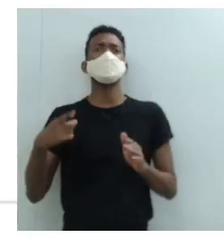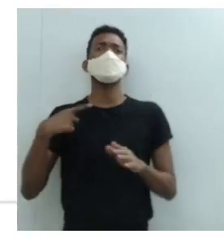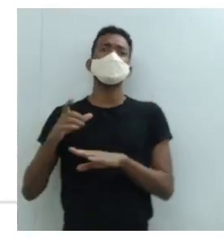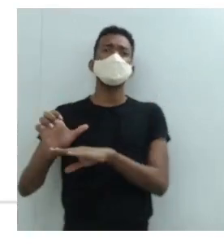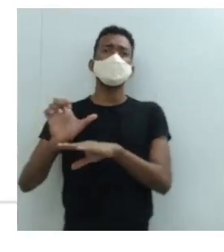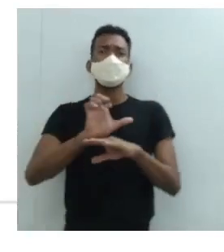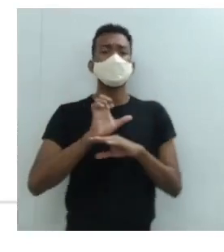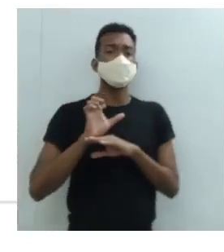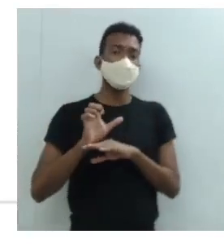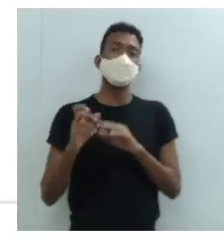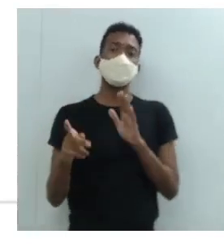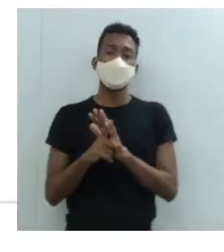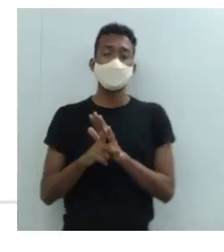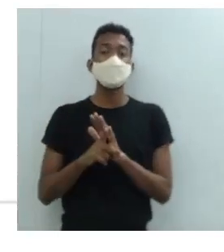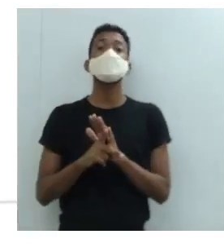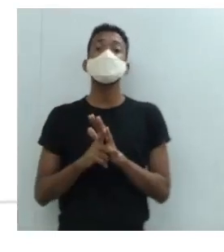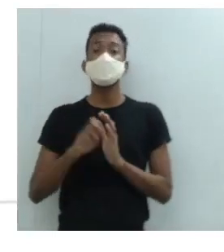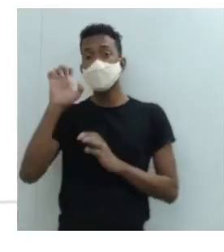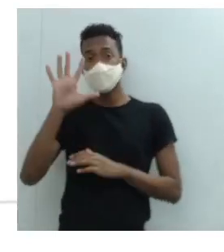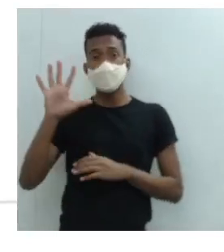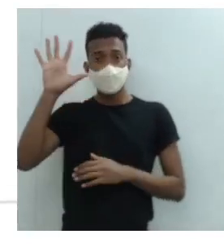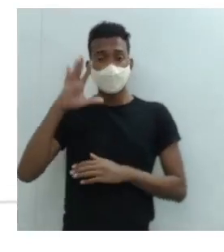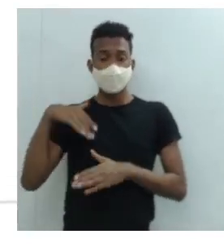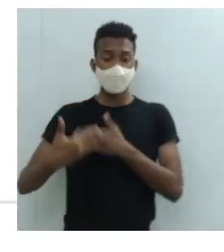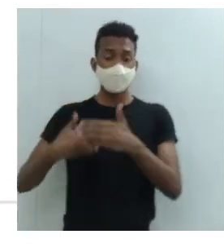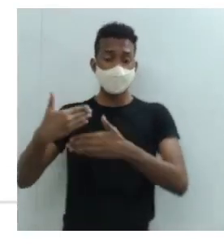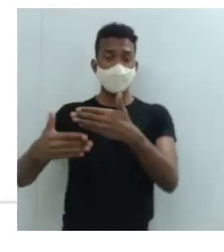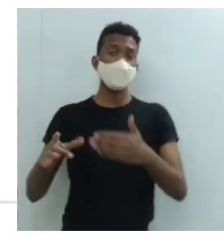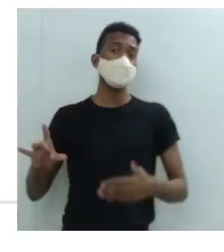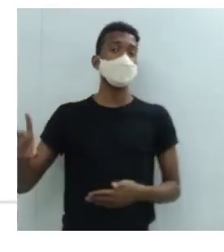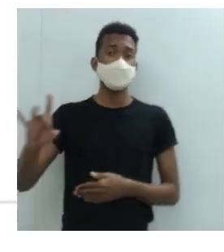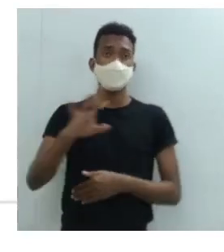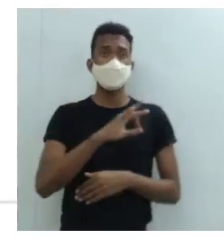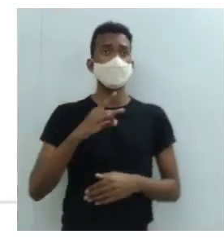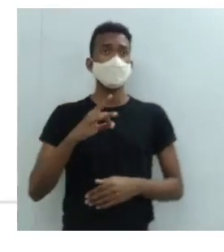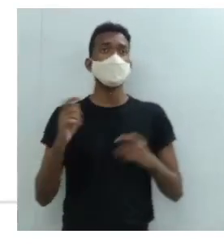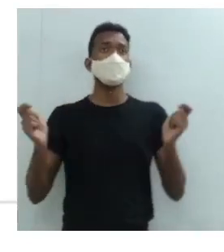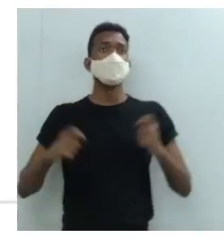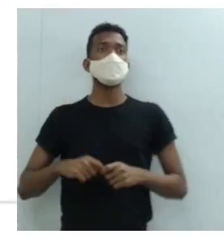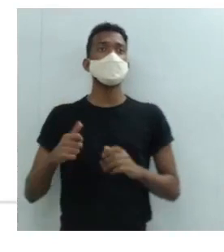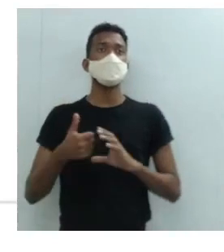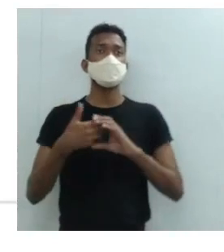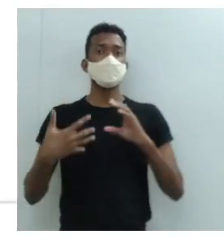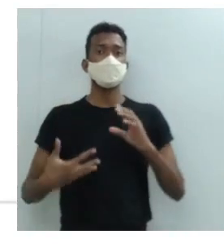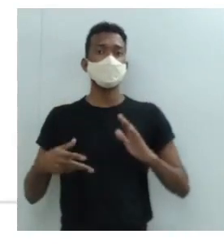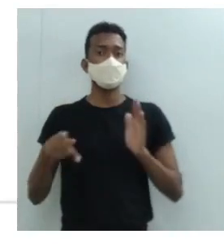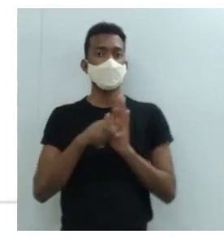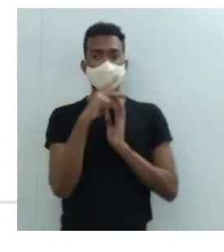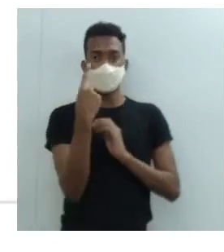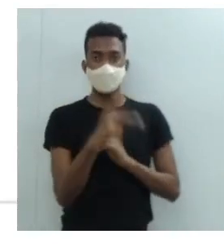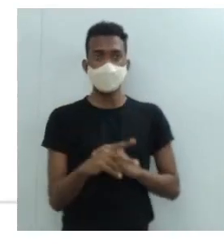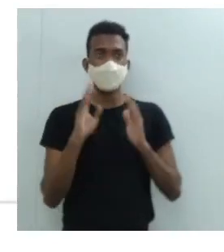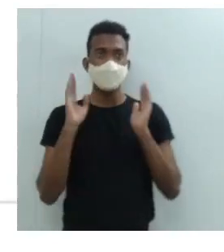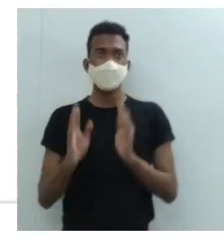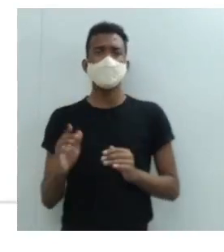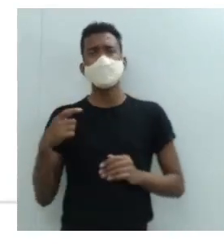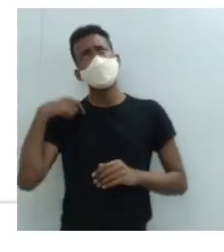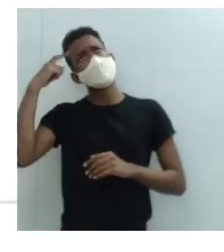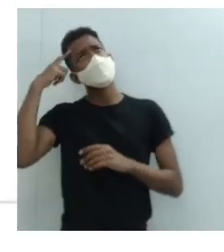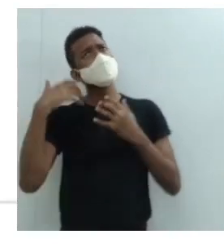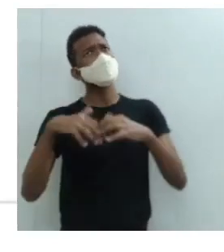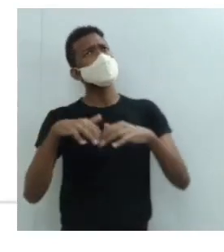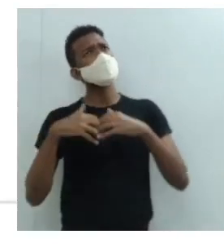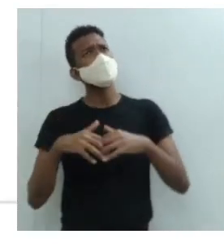europeu desenvolveu um absolutismo com características próprias, né? E foram formulando as